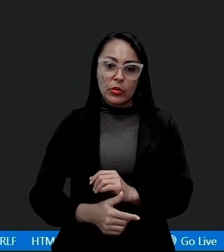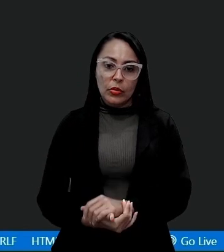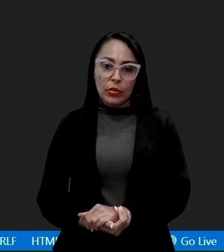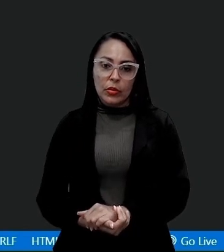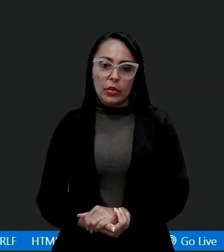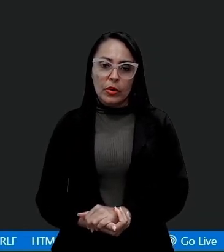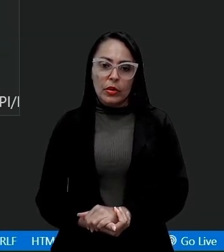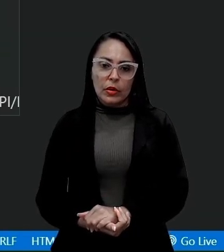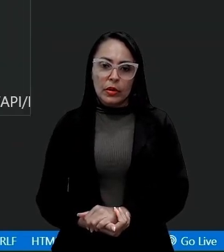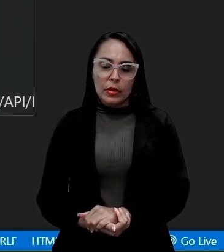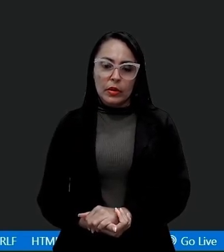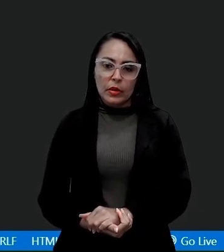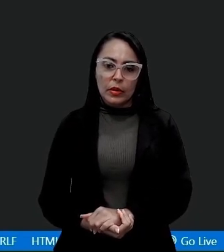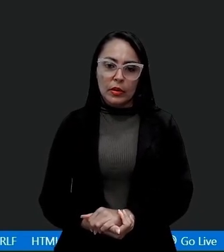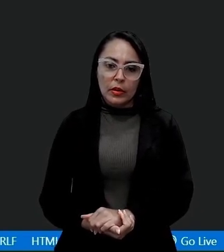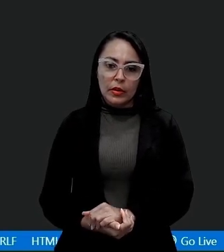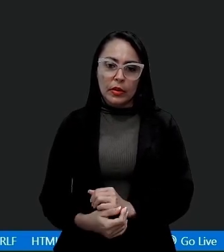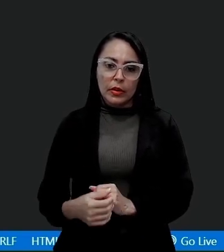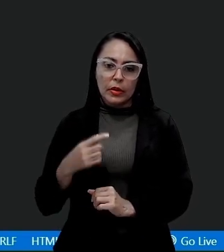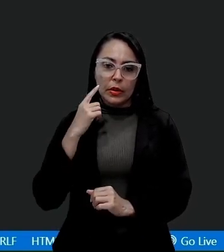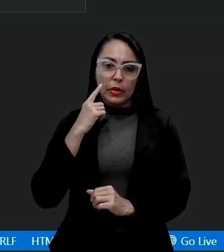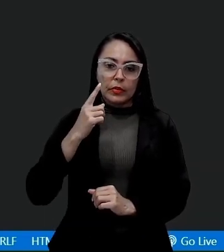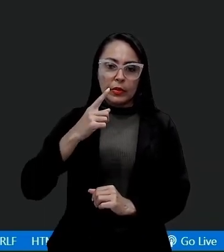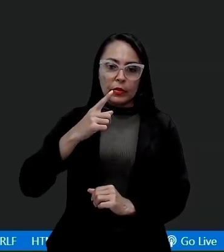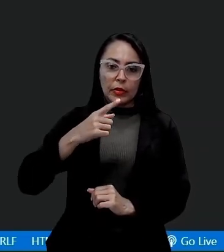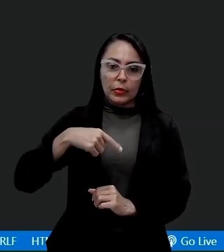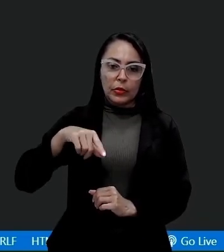botão. Esse botão vai ter o onClick.